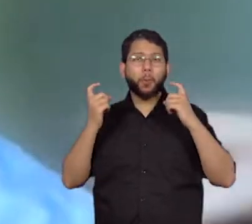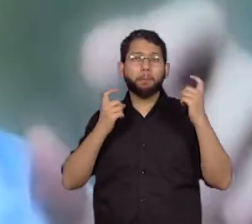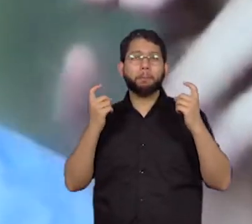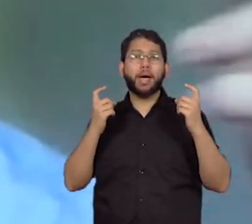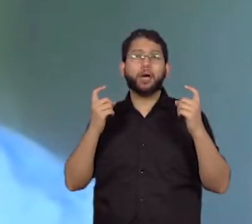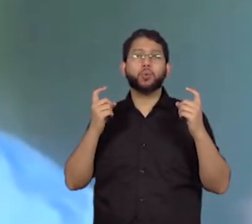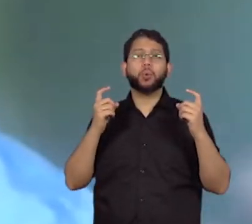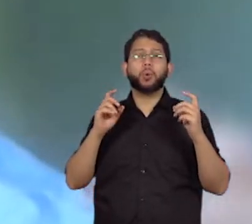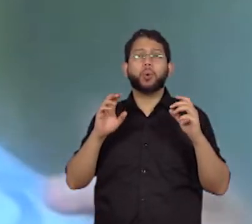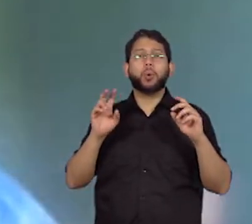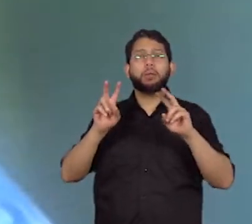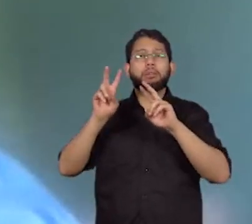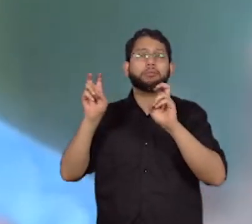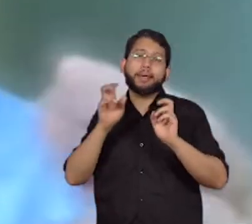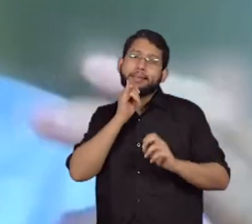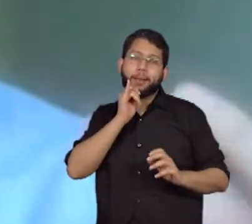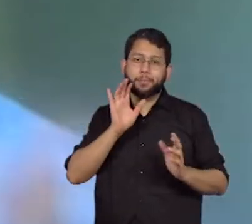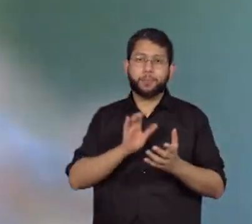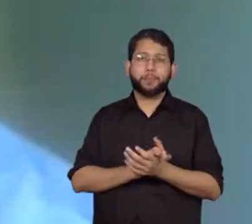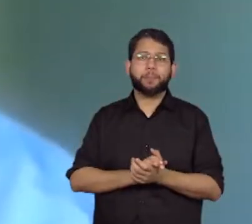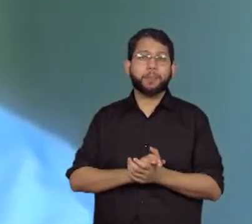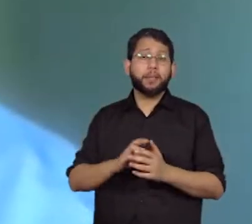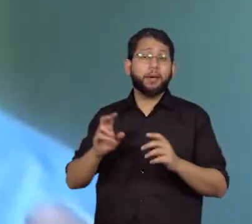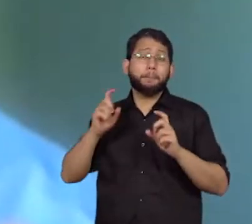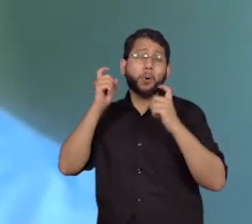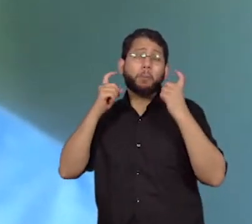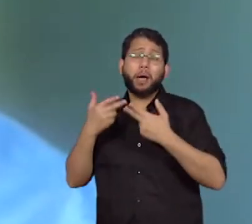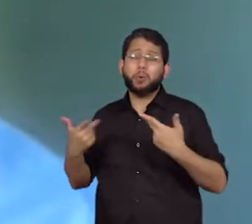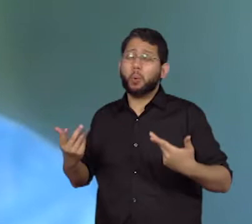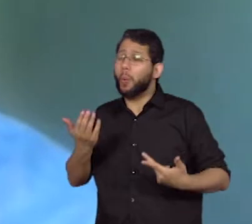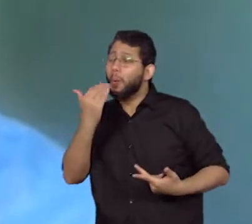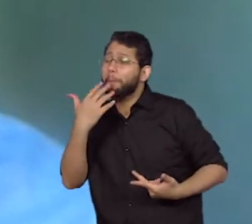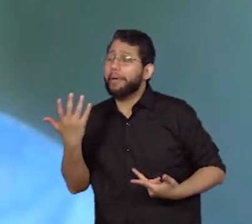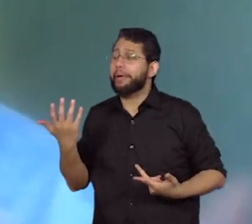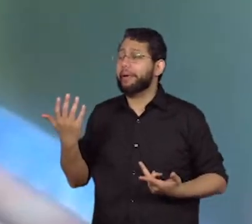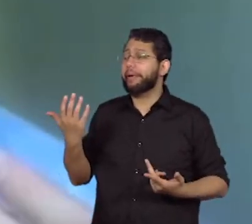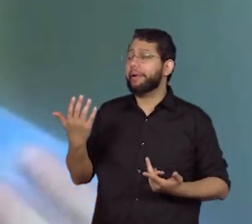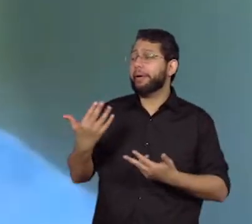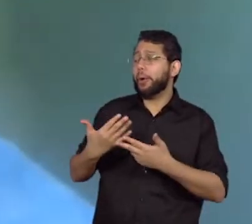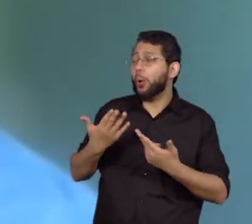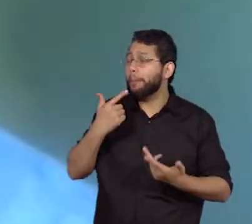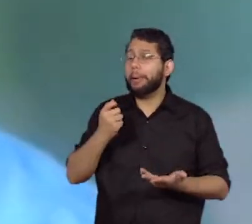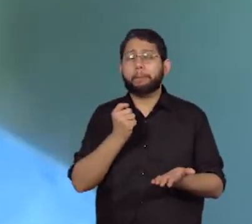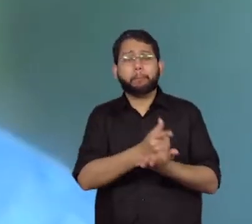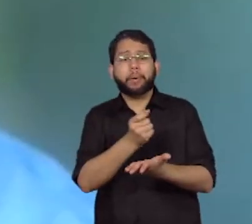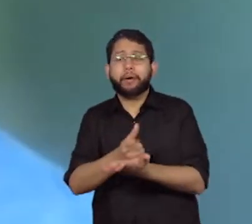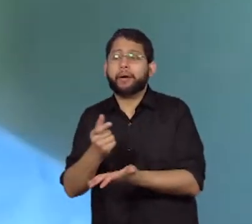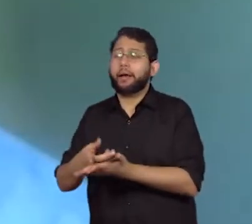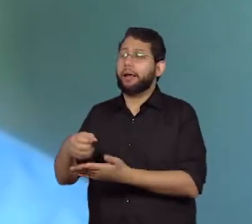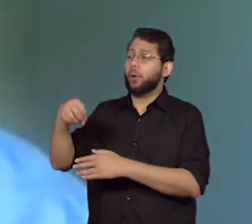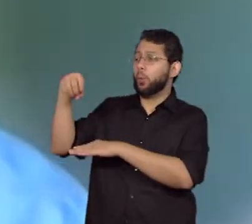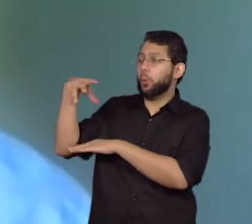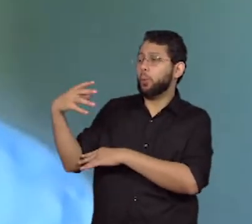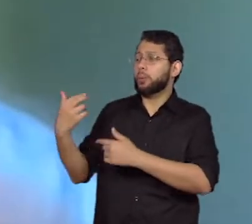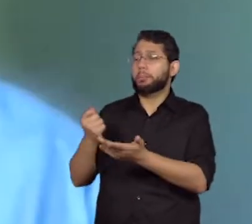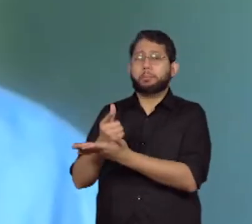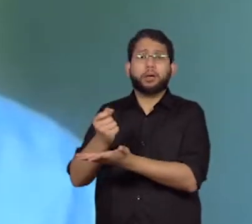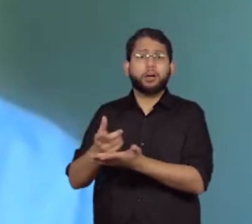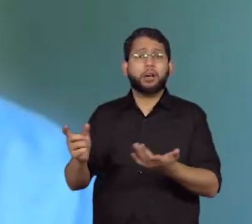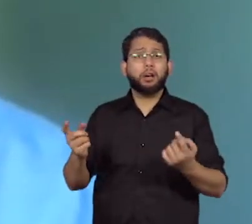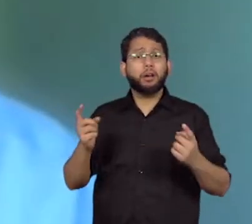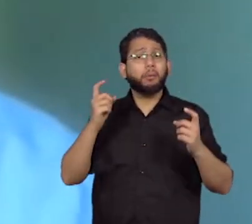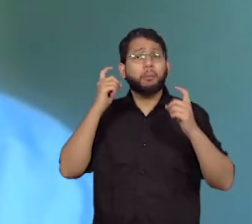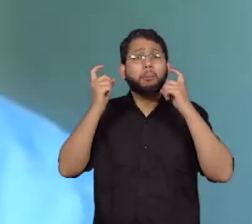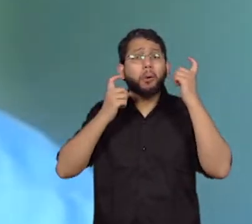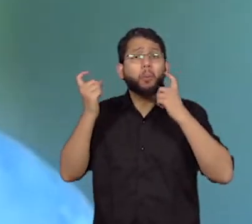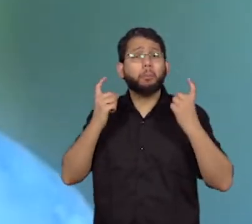elas não são preocupações, eu brinco, né, preocupações mundanas, do tipo, como... Claro que eu tenho que pagar a conta no final do mês, todo mundo tem, mas a minha situação é